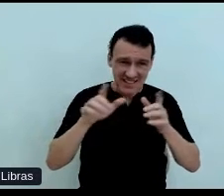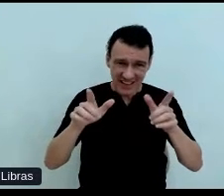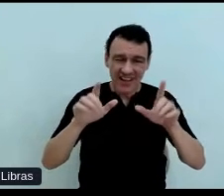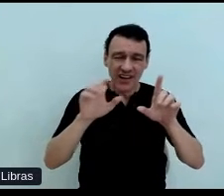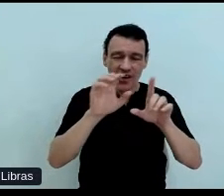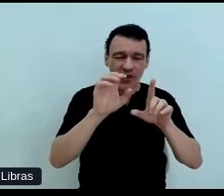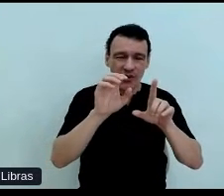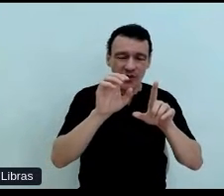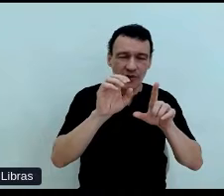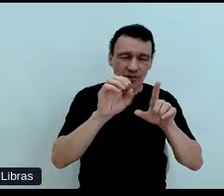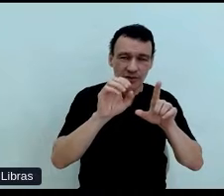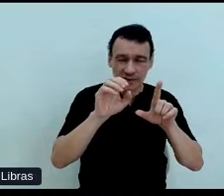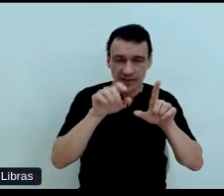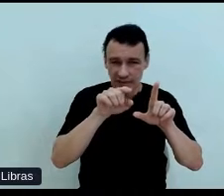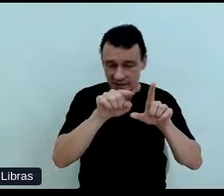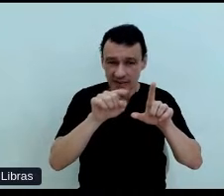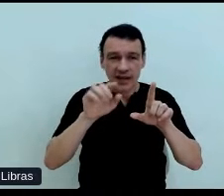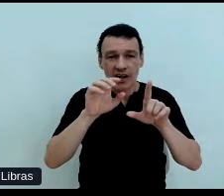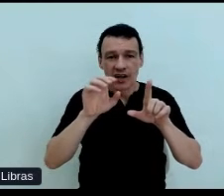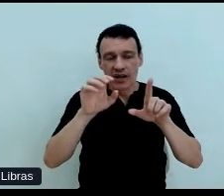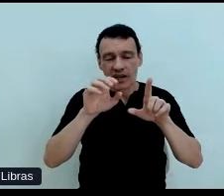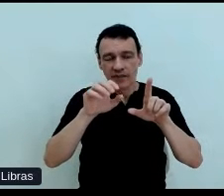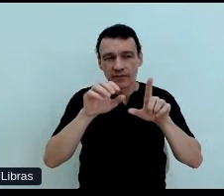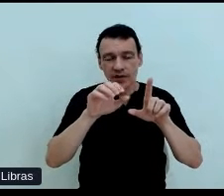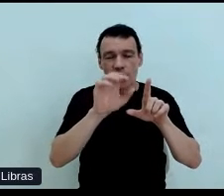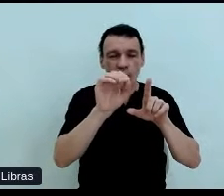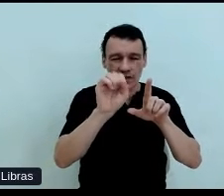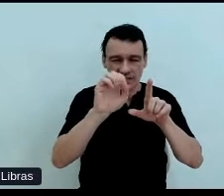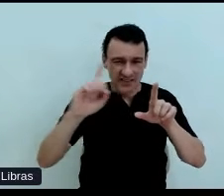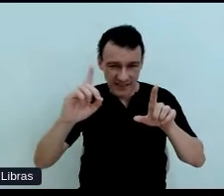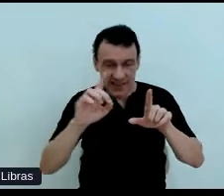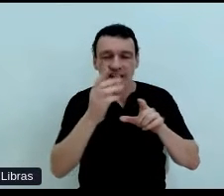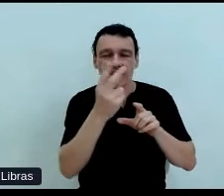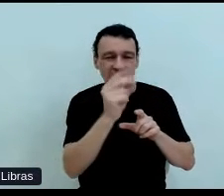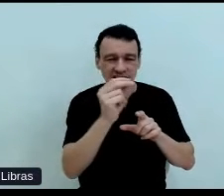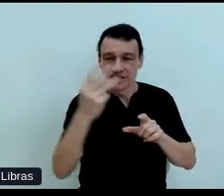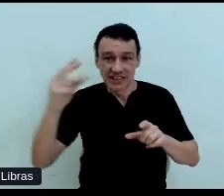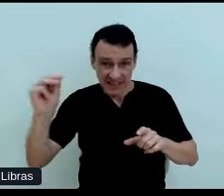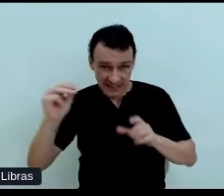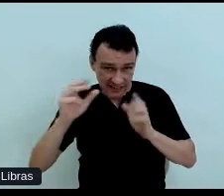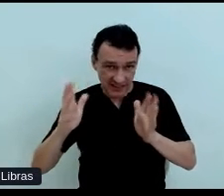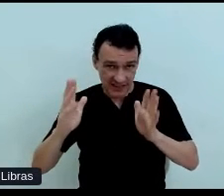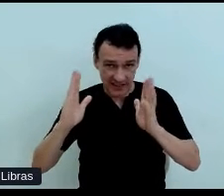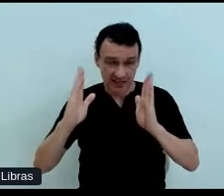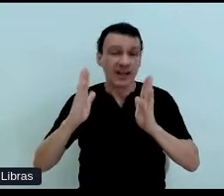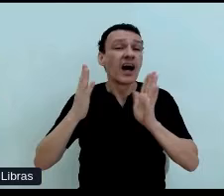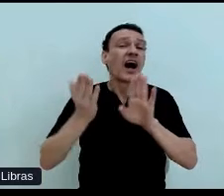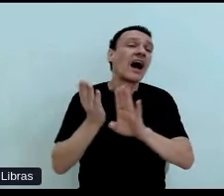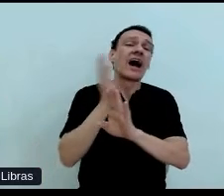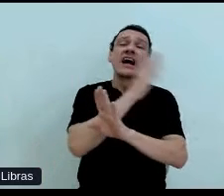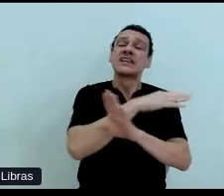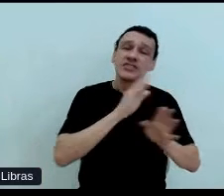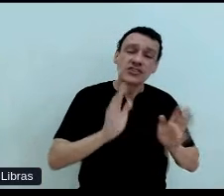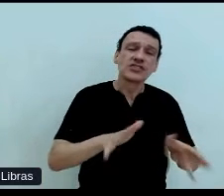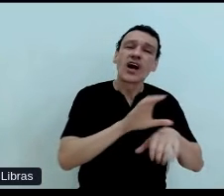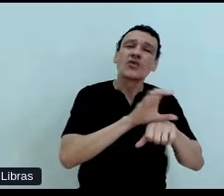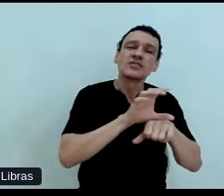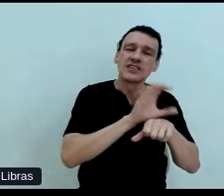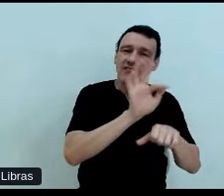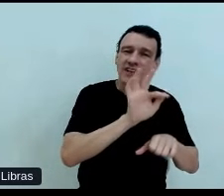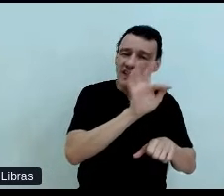do milênio, no nosso, o que já estava na nossa Constituição Federal, no seu artigo